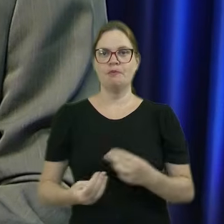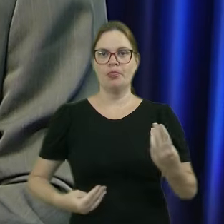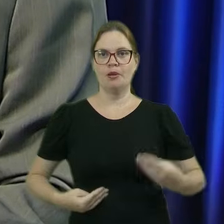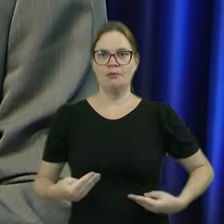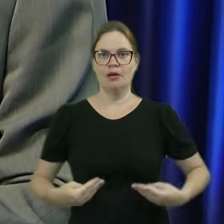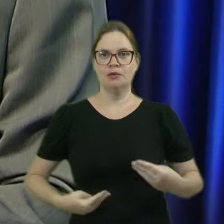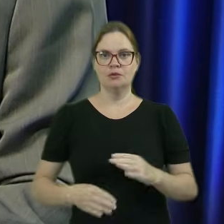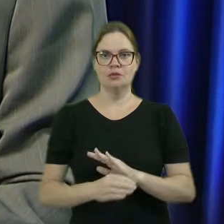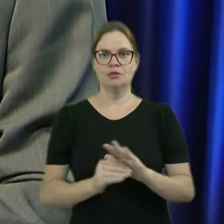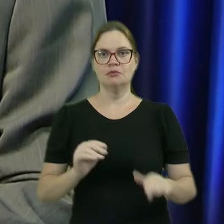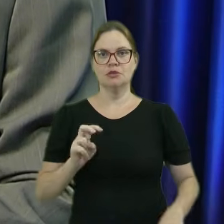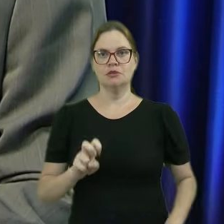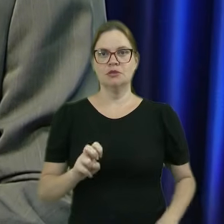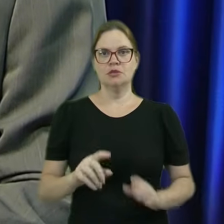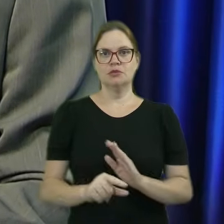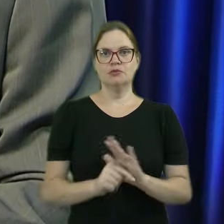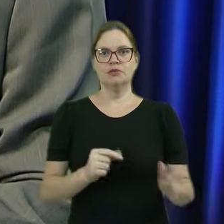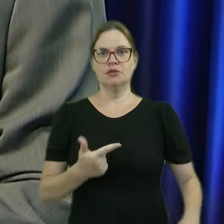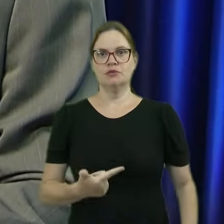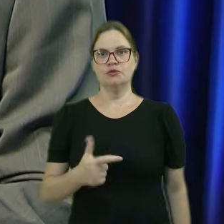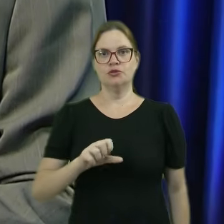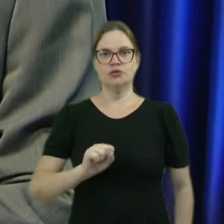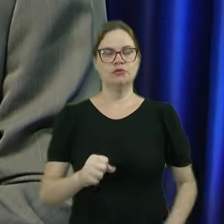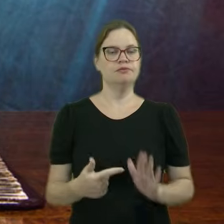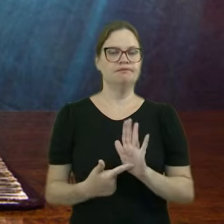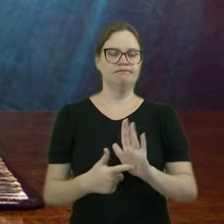5, versículo 28,